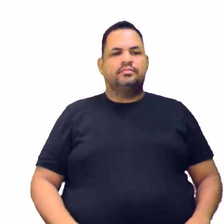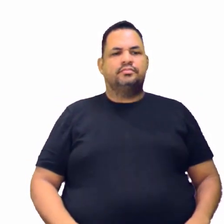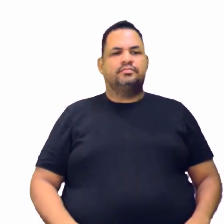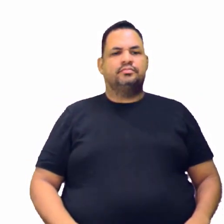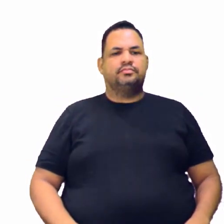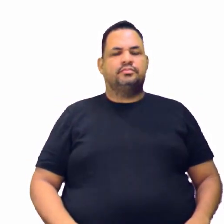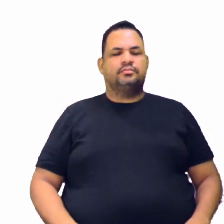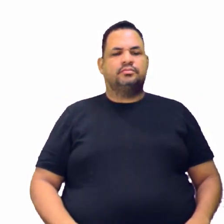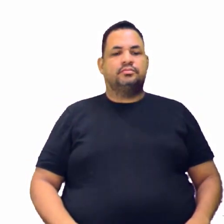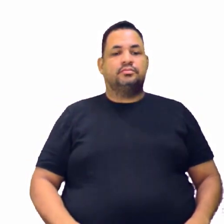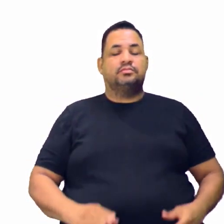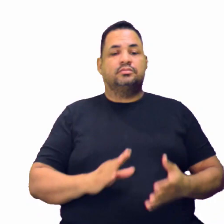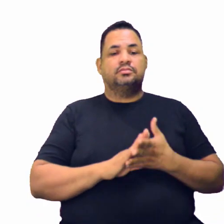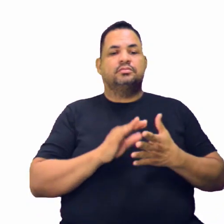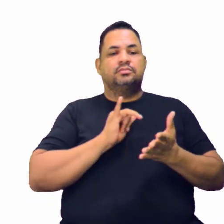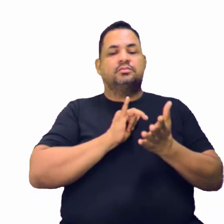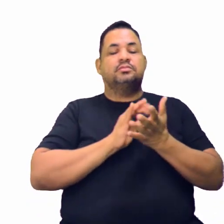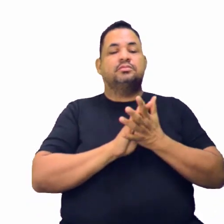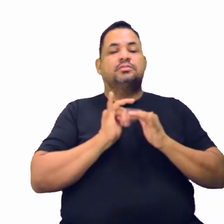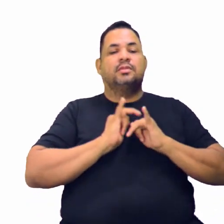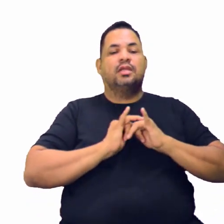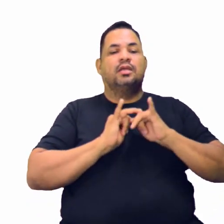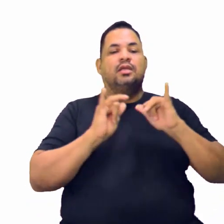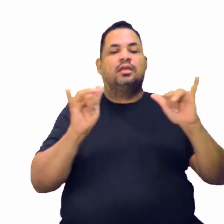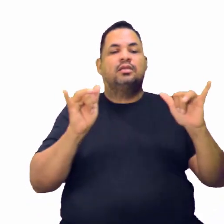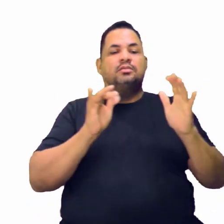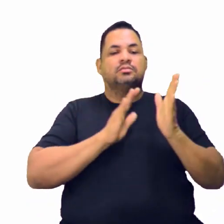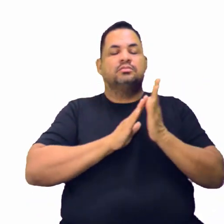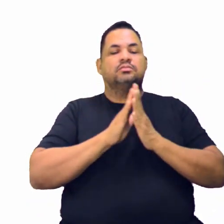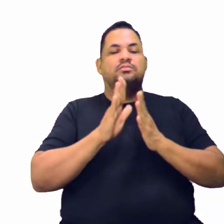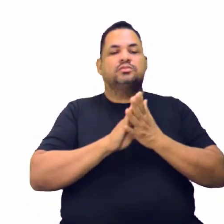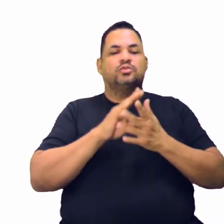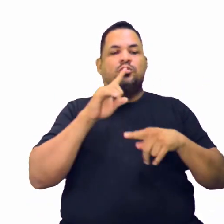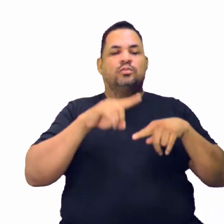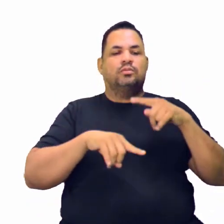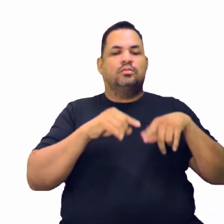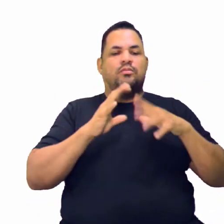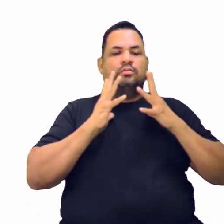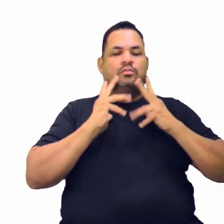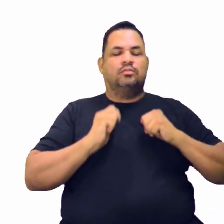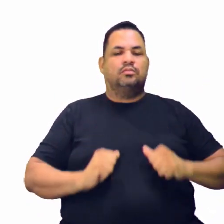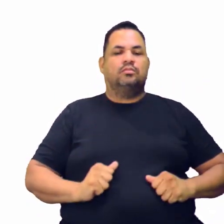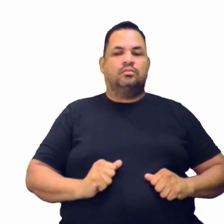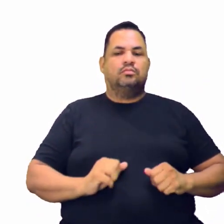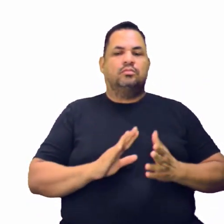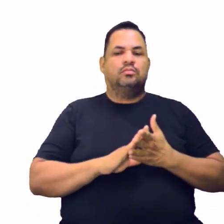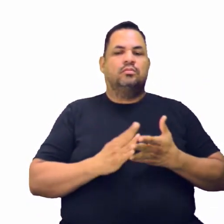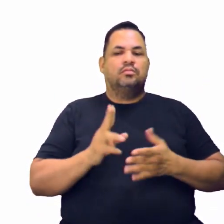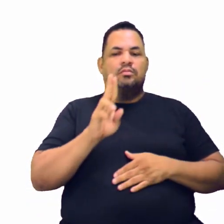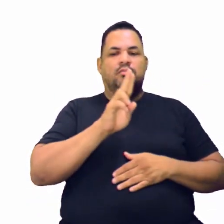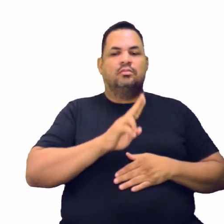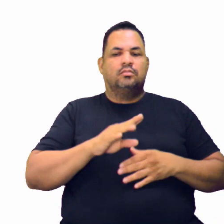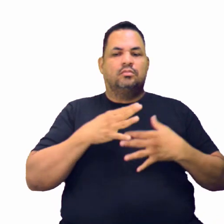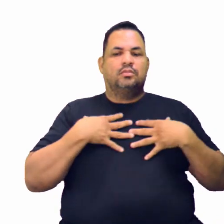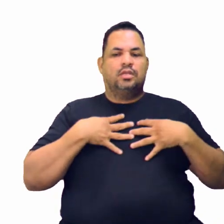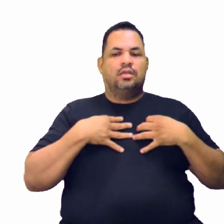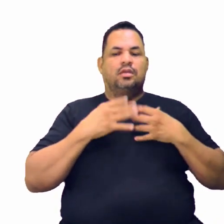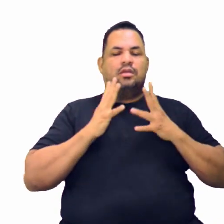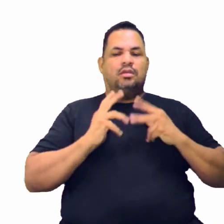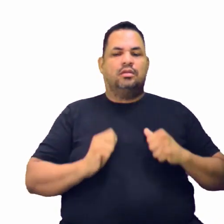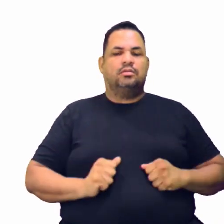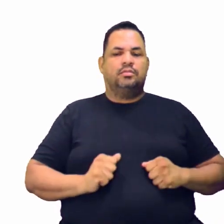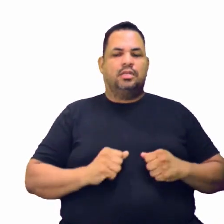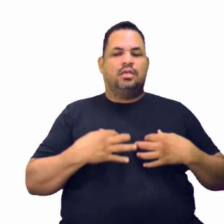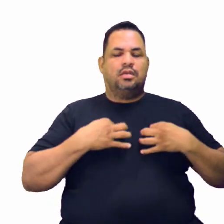Então, está fazendo propaganda de um produto de limpeza. Que vai servir para quê? Para lavar